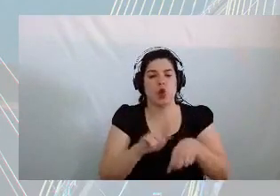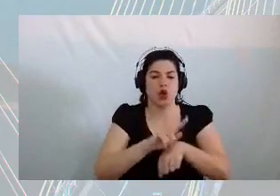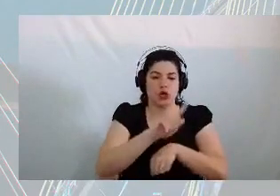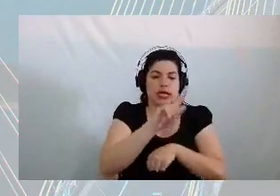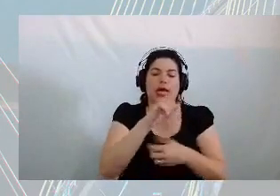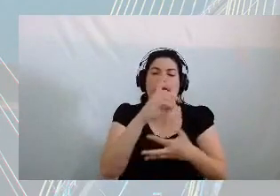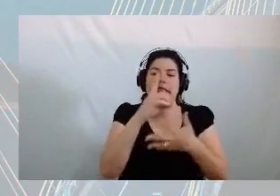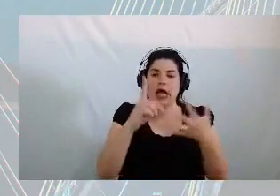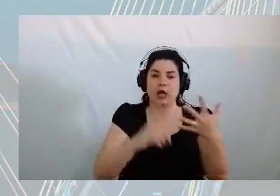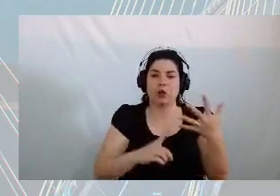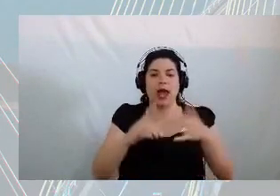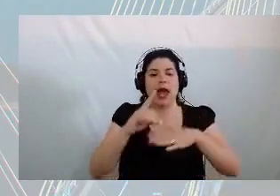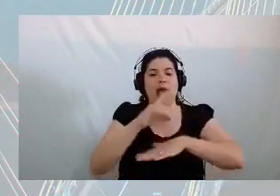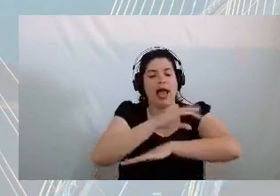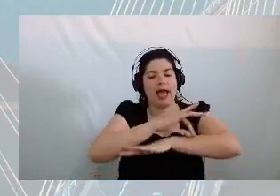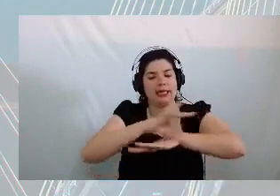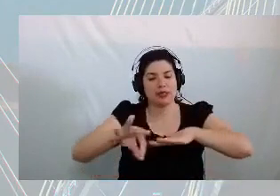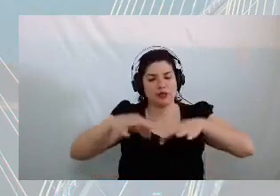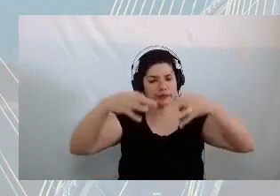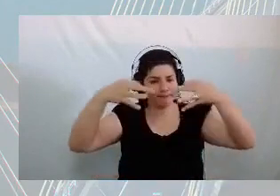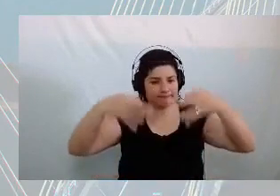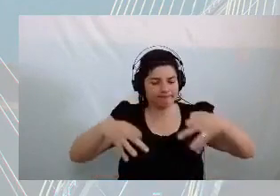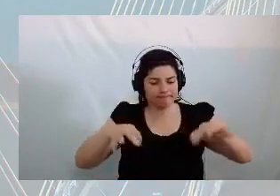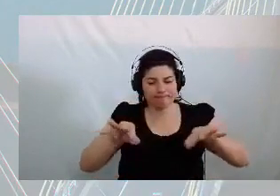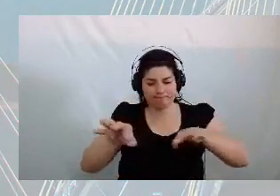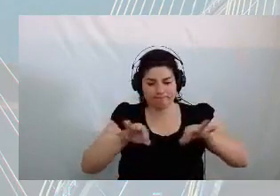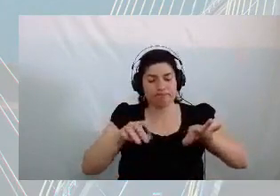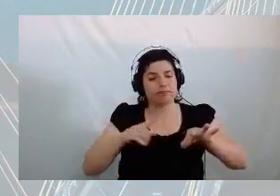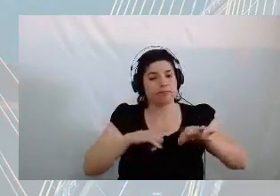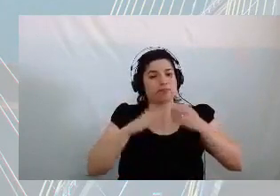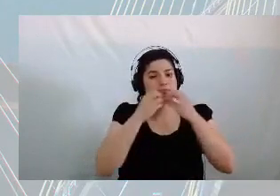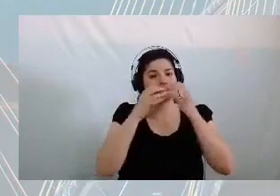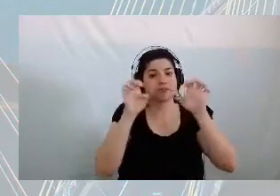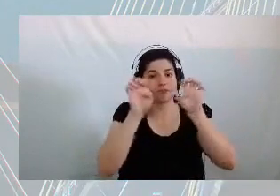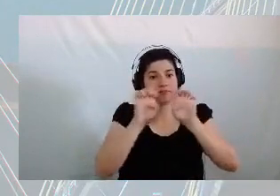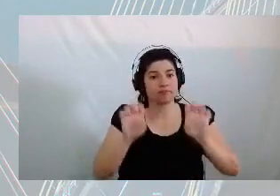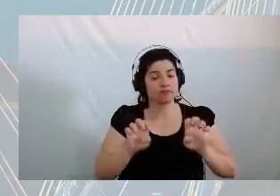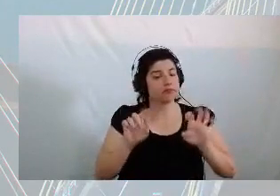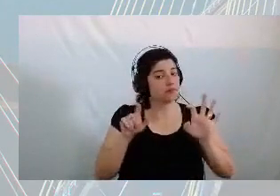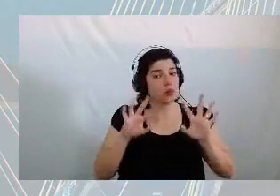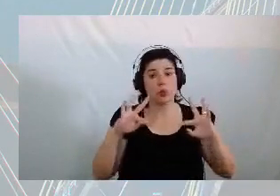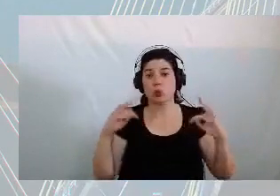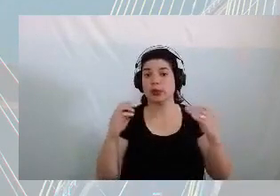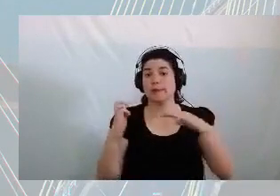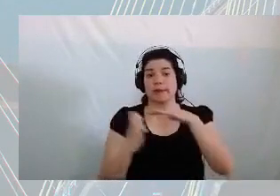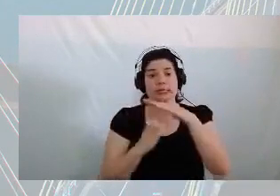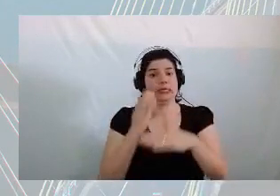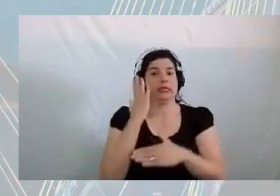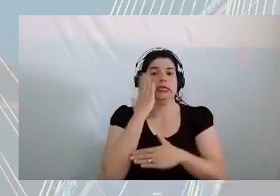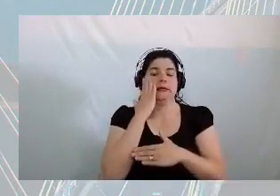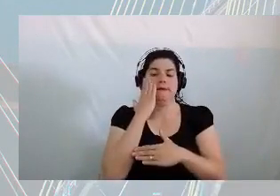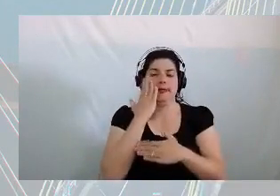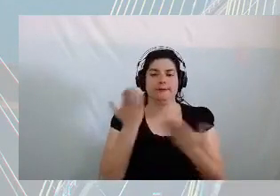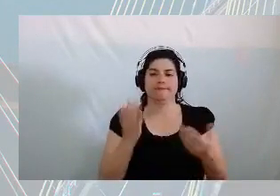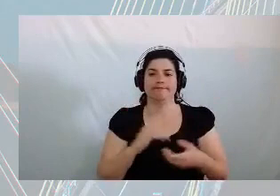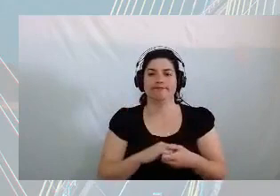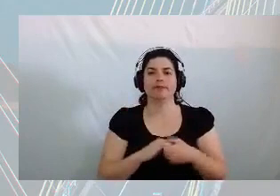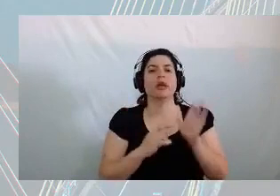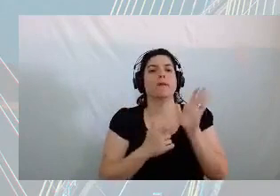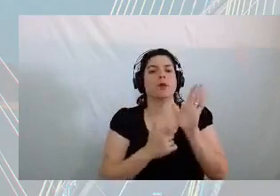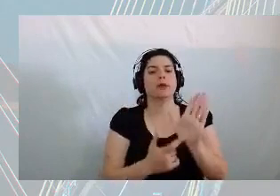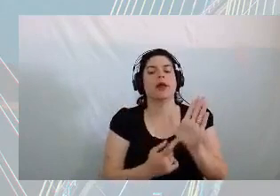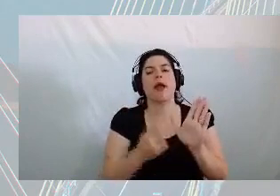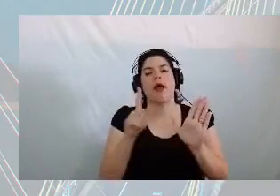estruturada, enfim, toda a empresa sabendo, conhecendo dessa realidade, né? Aqui só para mostrar um dos lados,